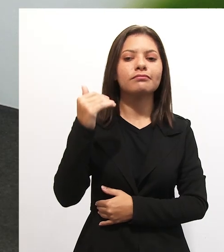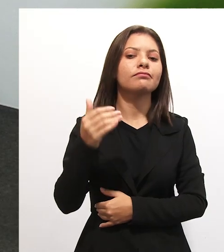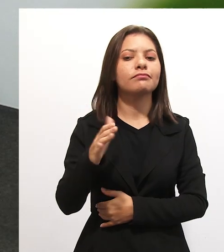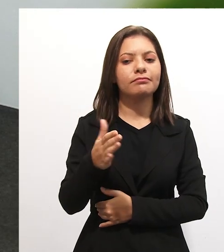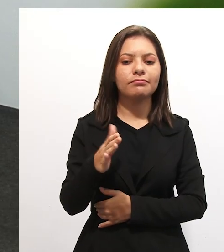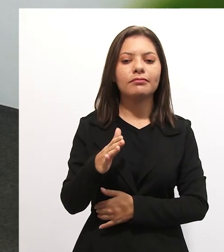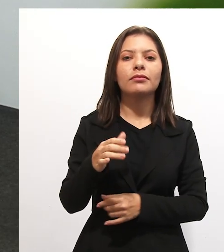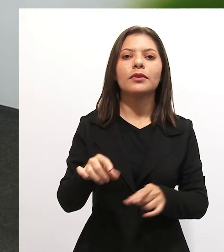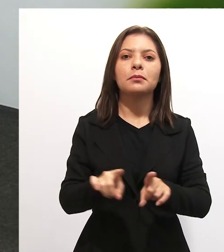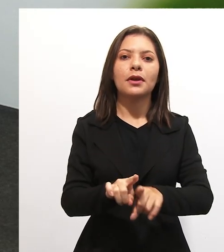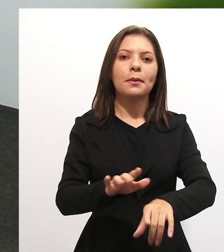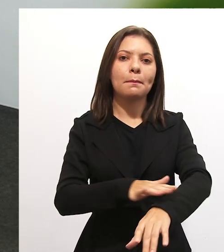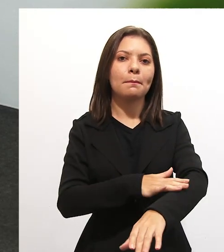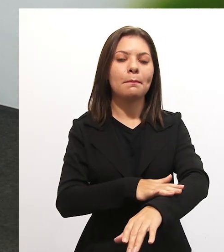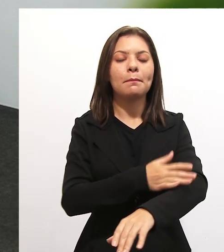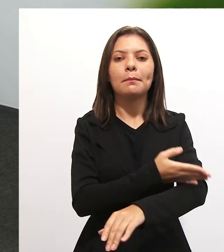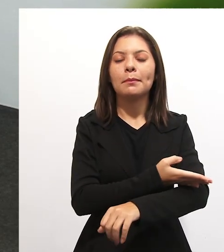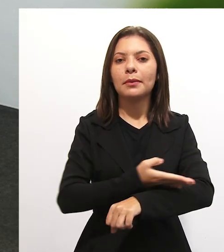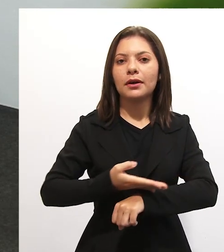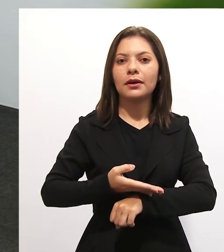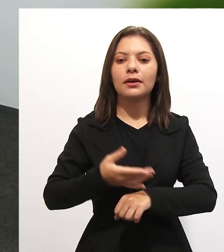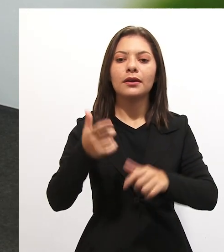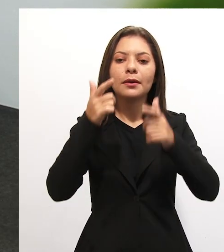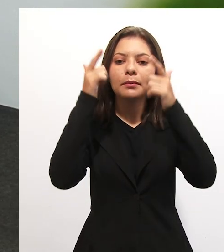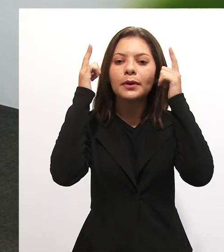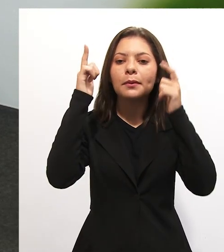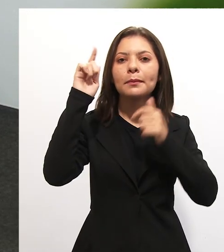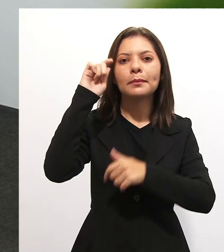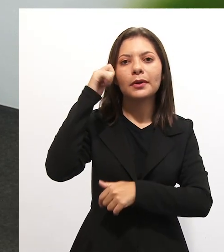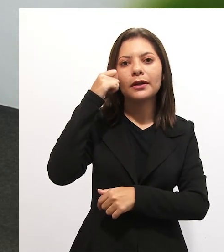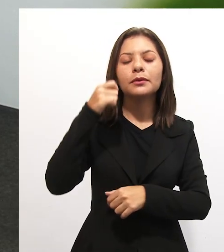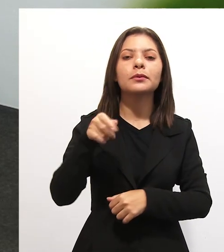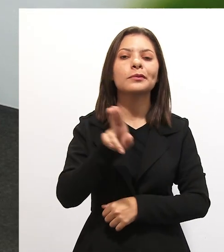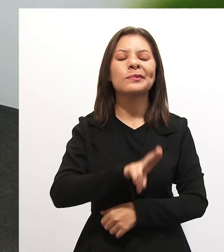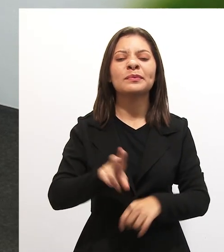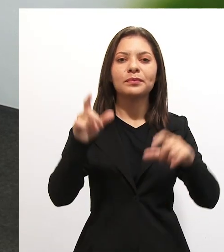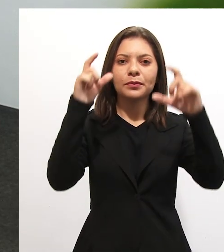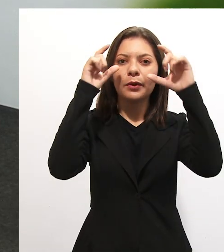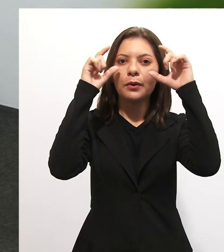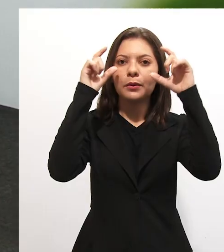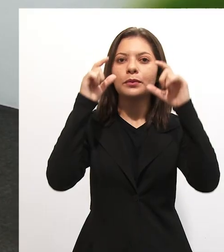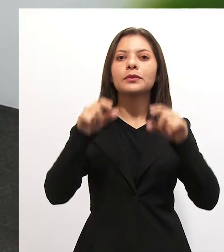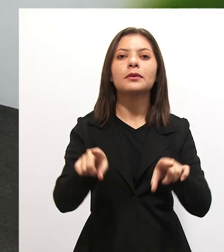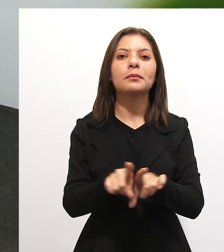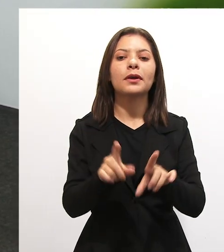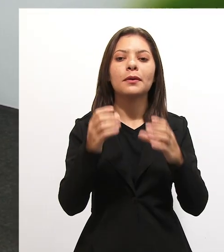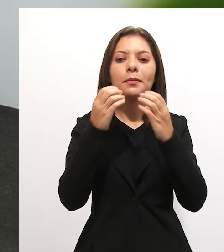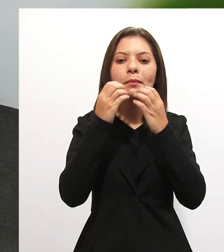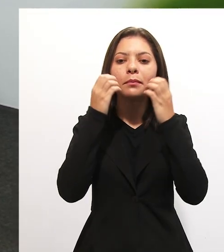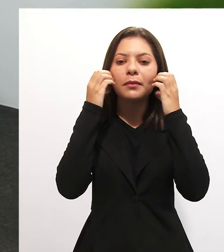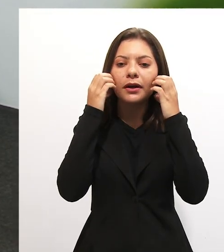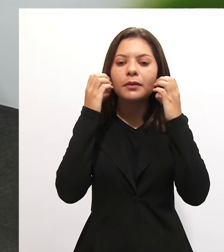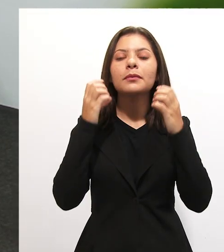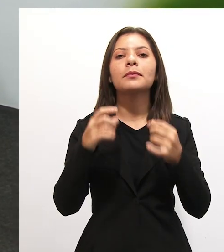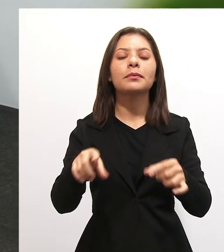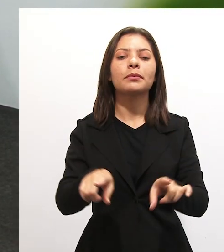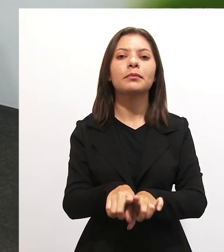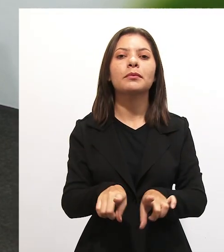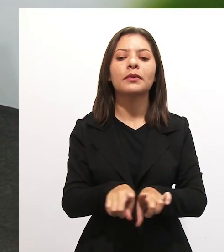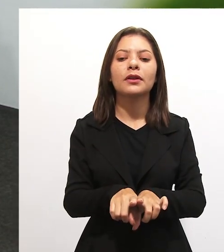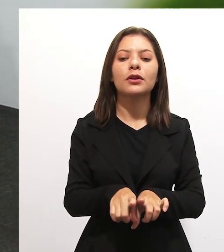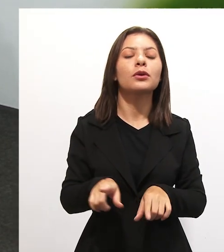mediana, pele cor branca, cabelo pretinho, estou usando óculos, tenho uma barba cerrada,